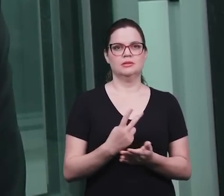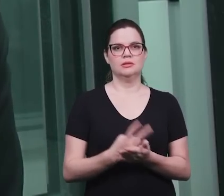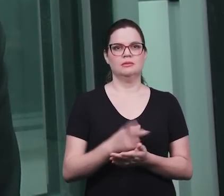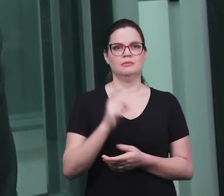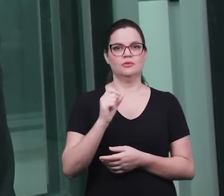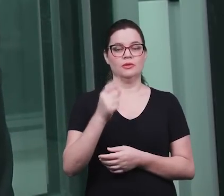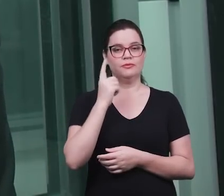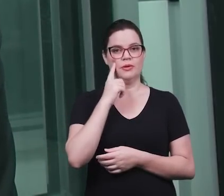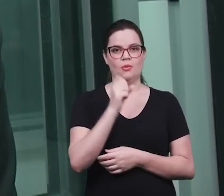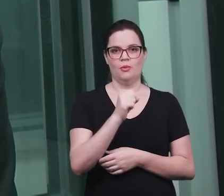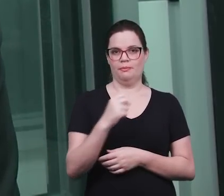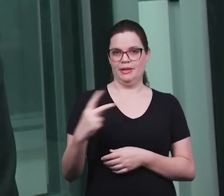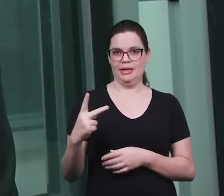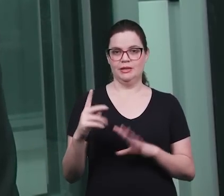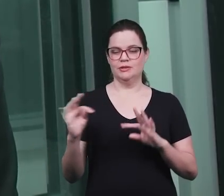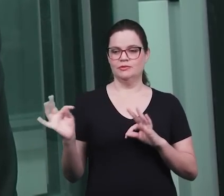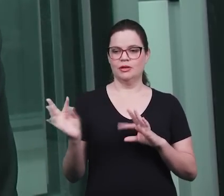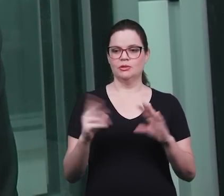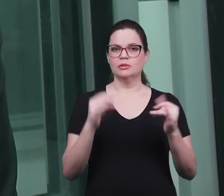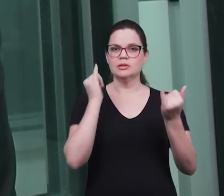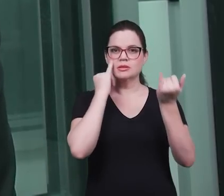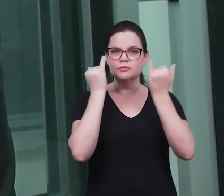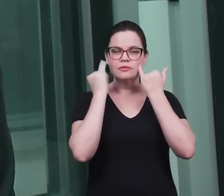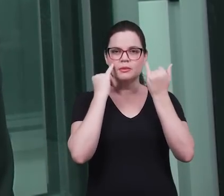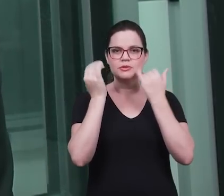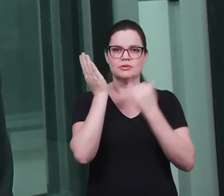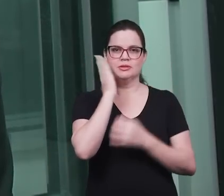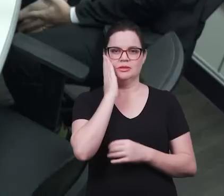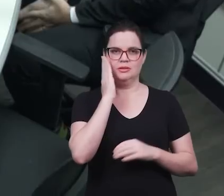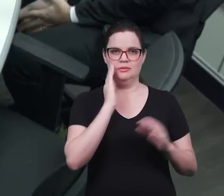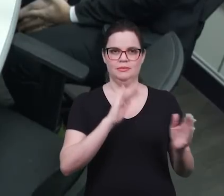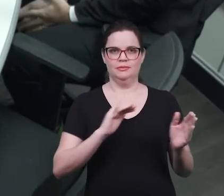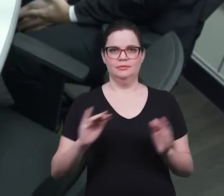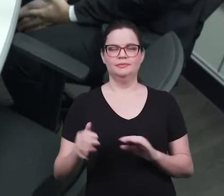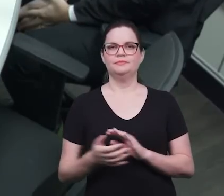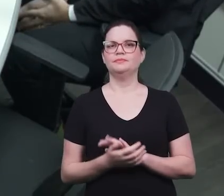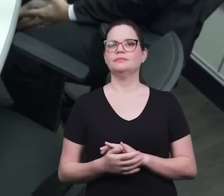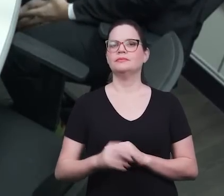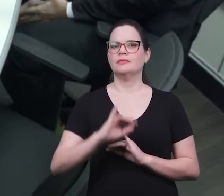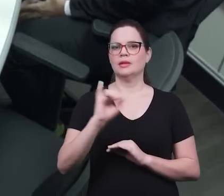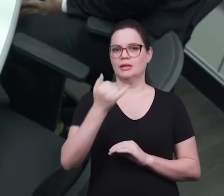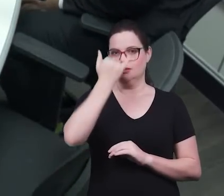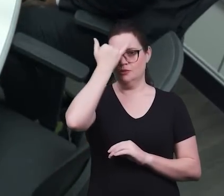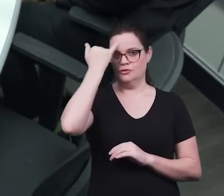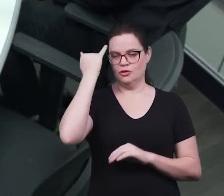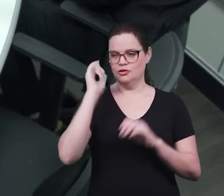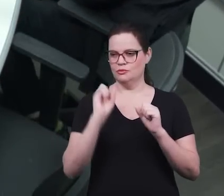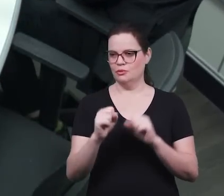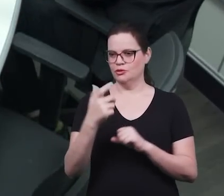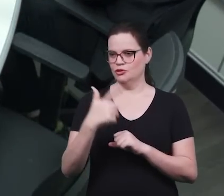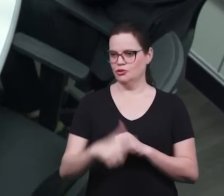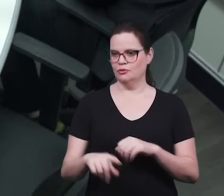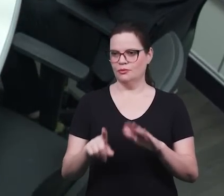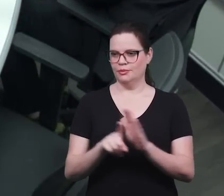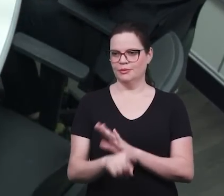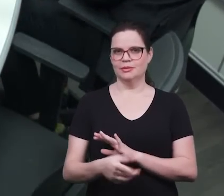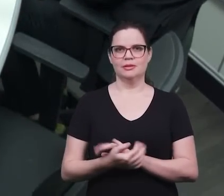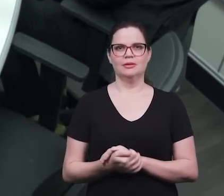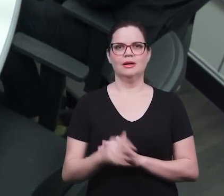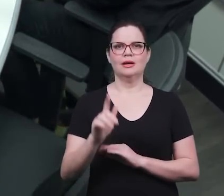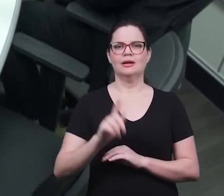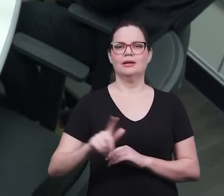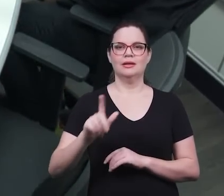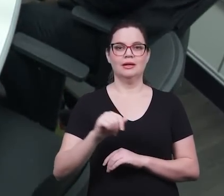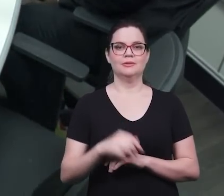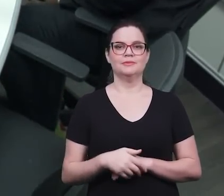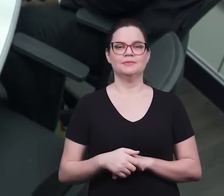pelo aplicativo todas as informações. Muito bem. Jorge, a pergunta que você fez, você pode, por gentileza? Claro.